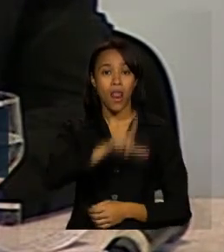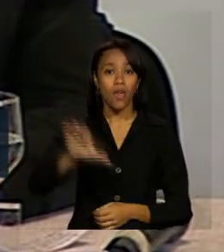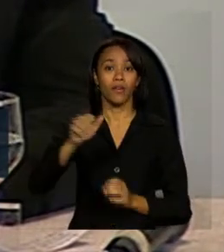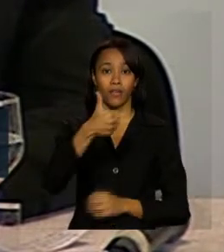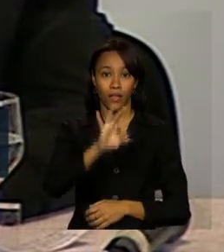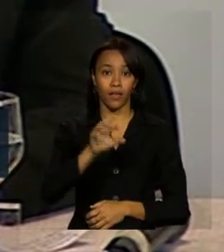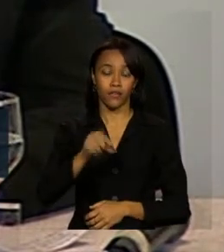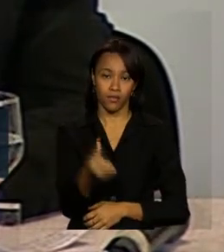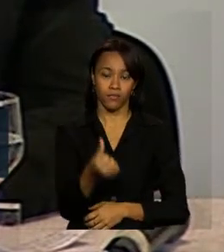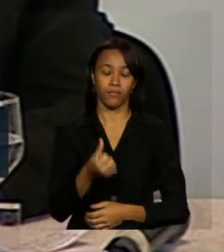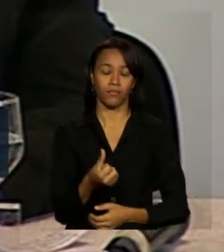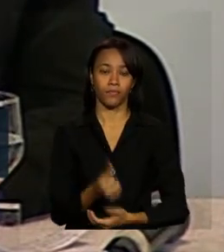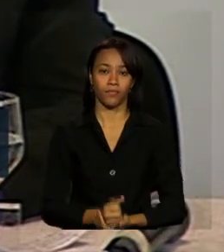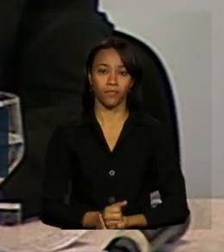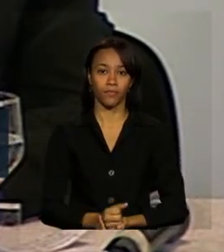10.639.